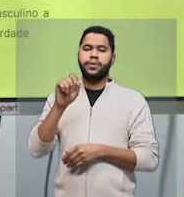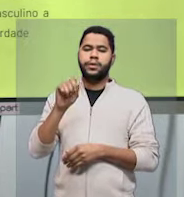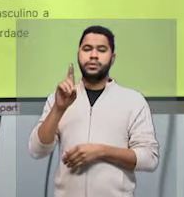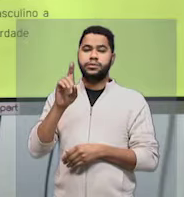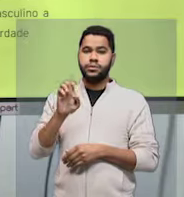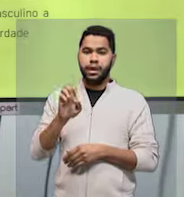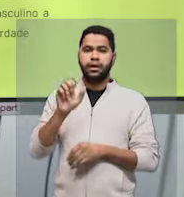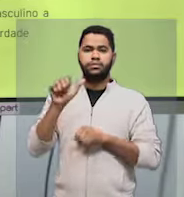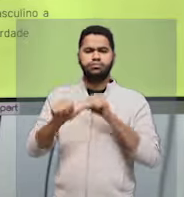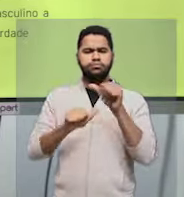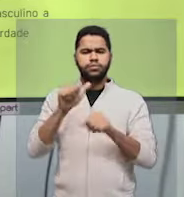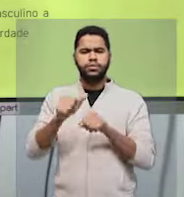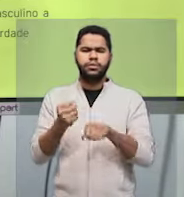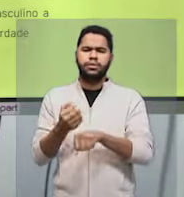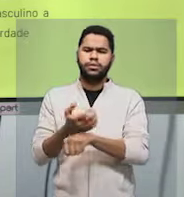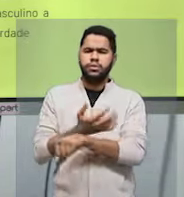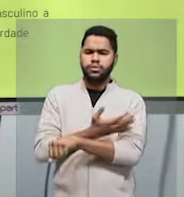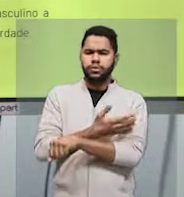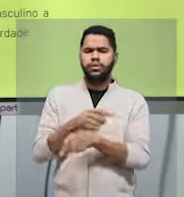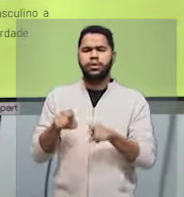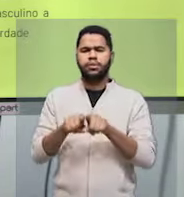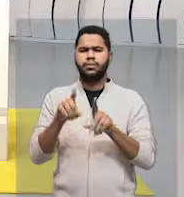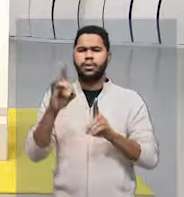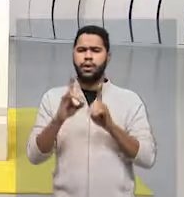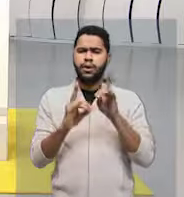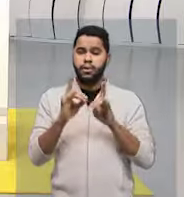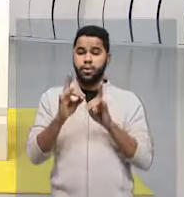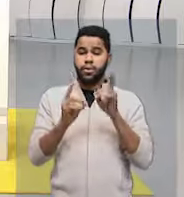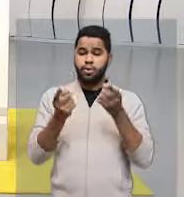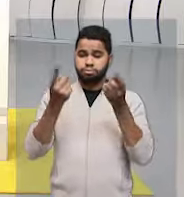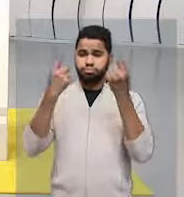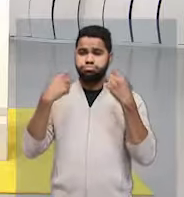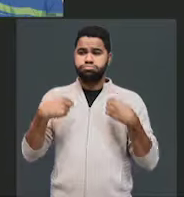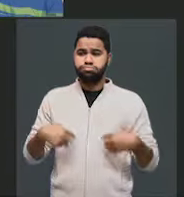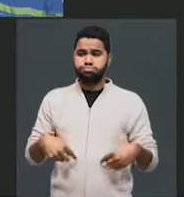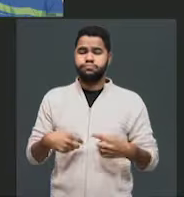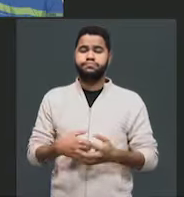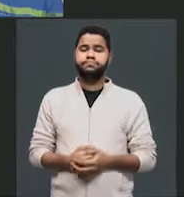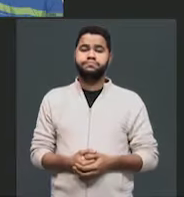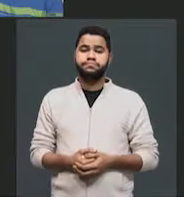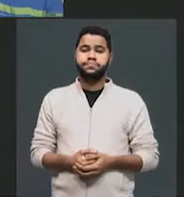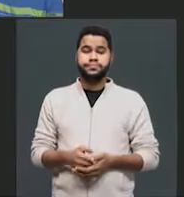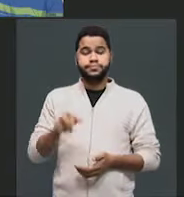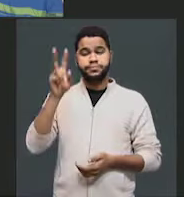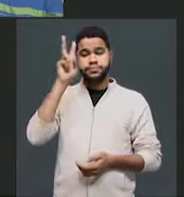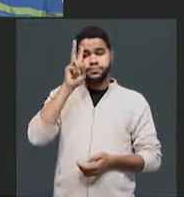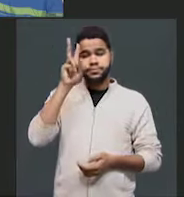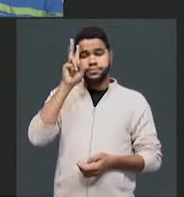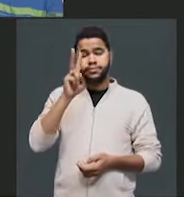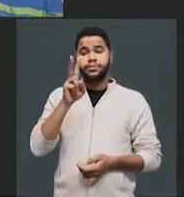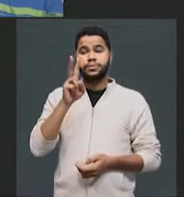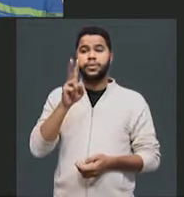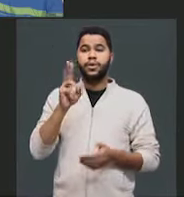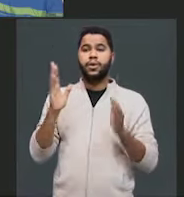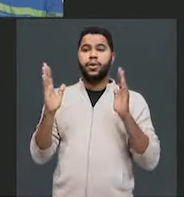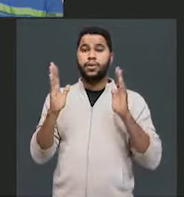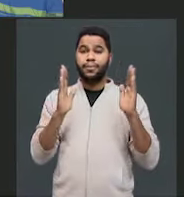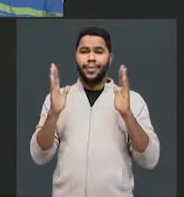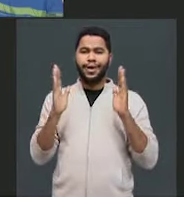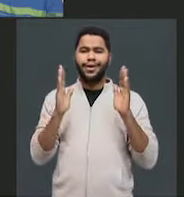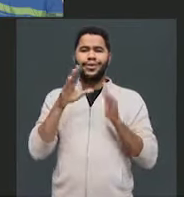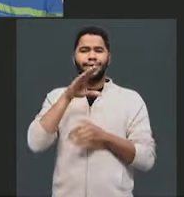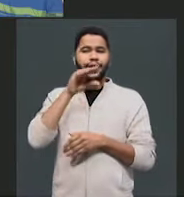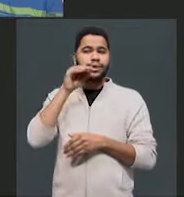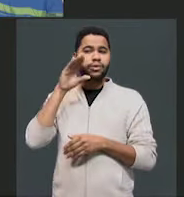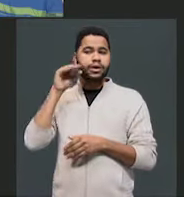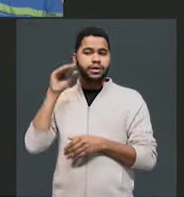mudança emocional, hormonal, né? Lembra? Fisiológica. Então, lembrando aí que na adolescência tem uma fase que